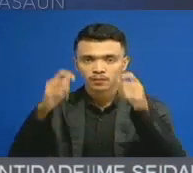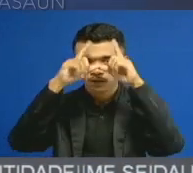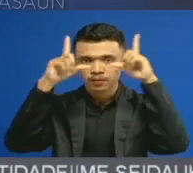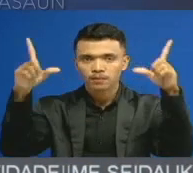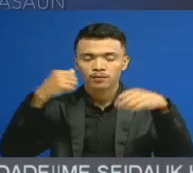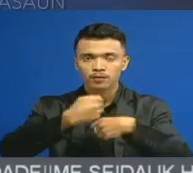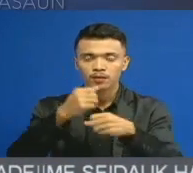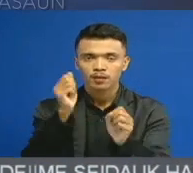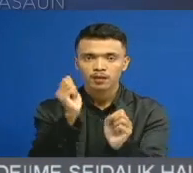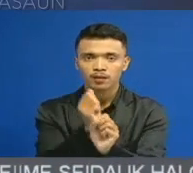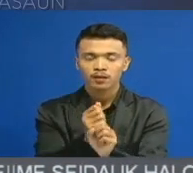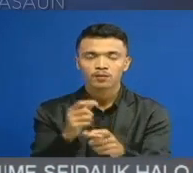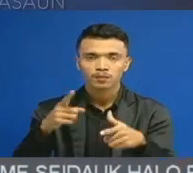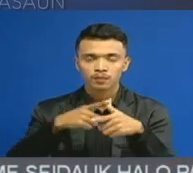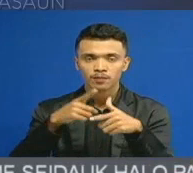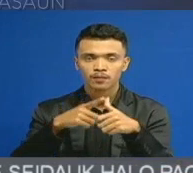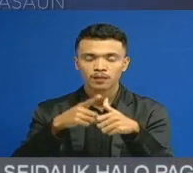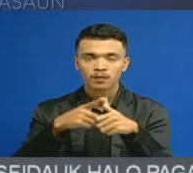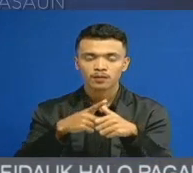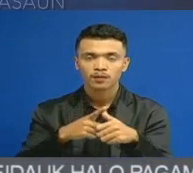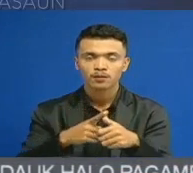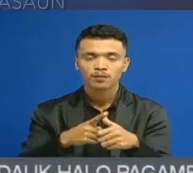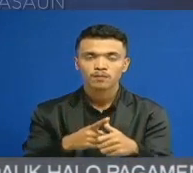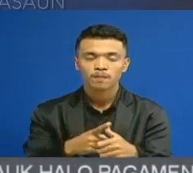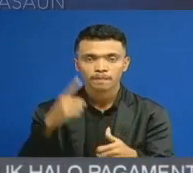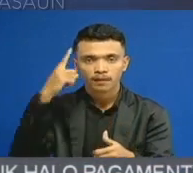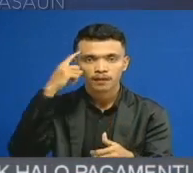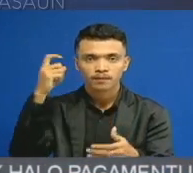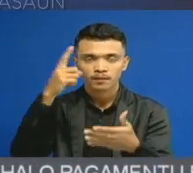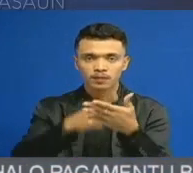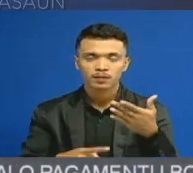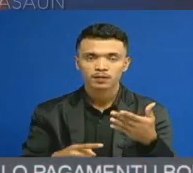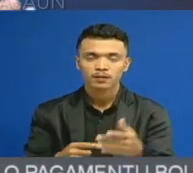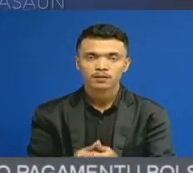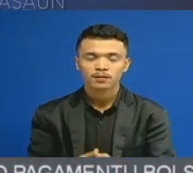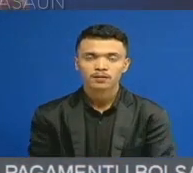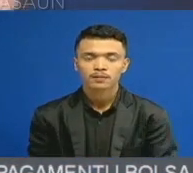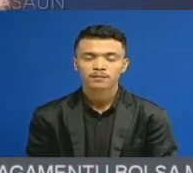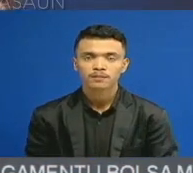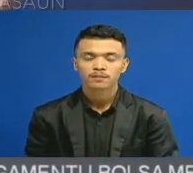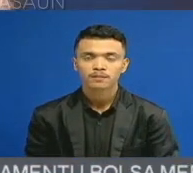halo né. Primeiro tamsam aca nem persona non grata ita nia